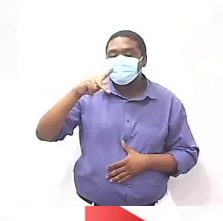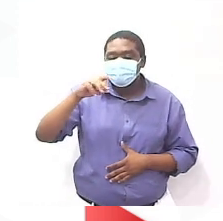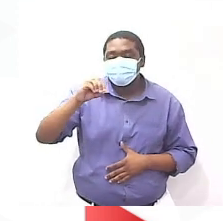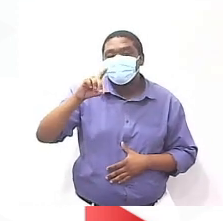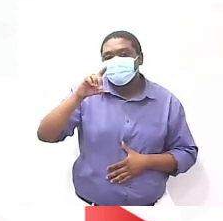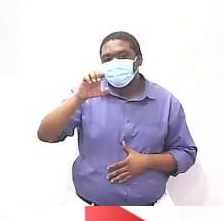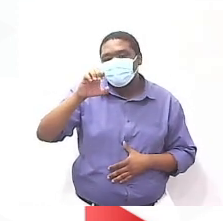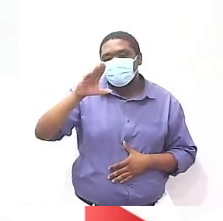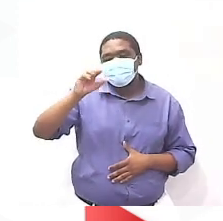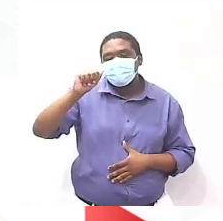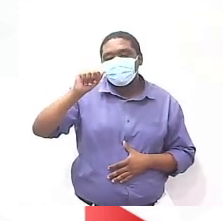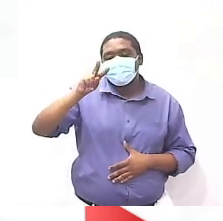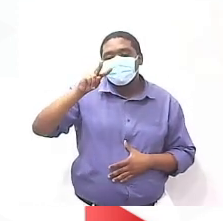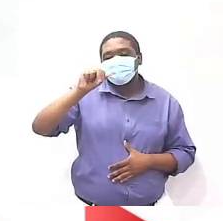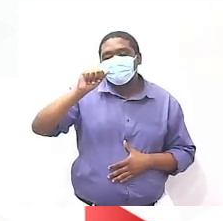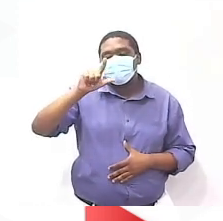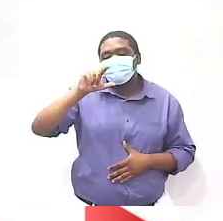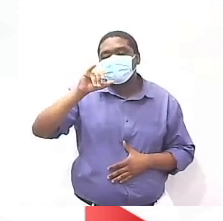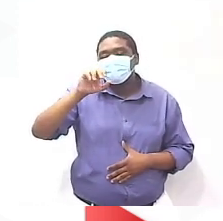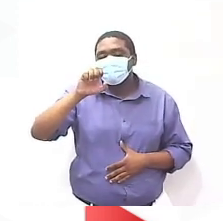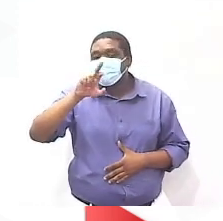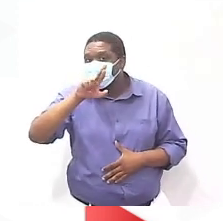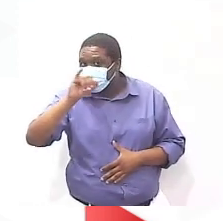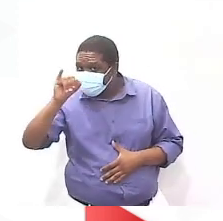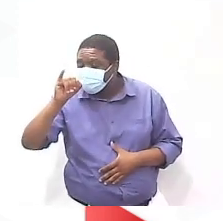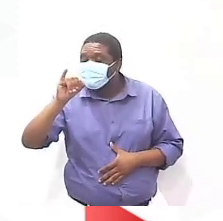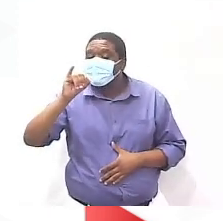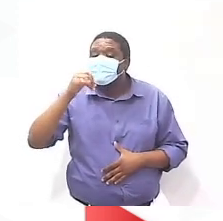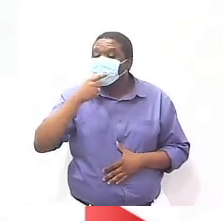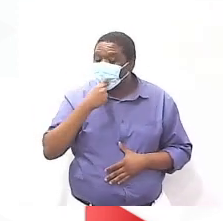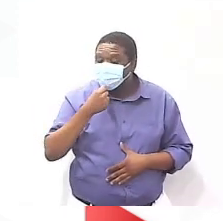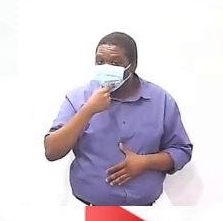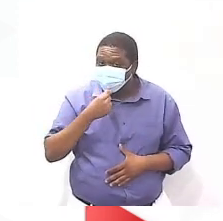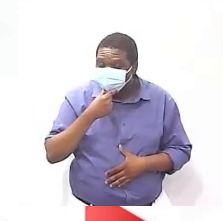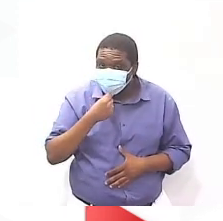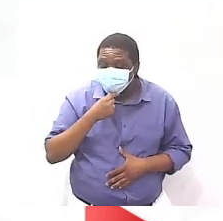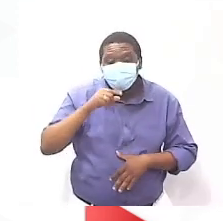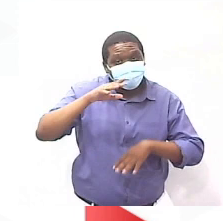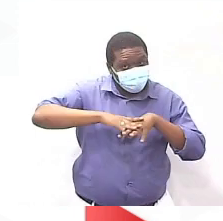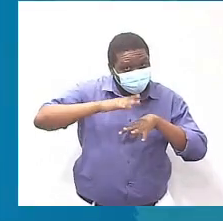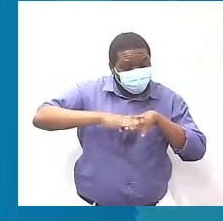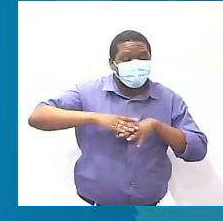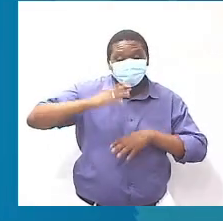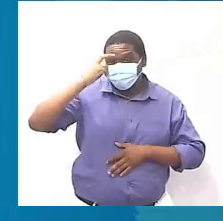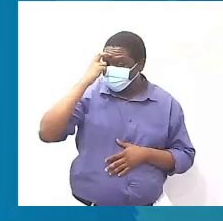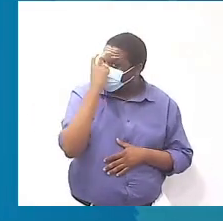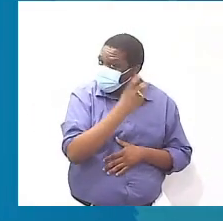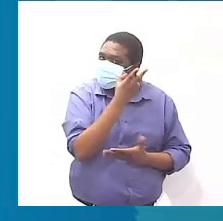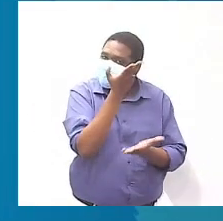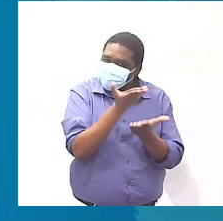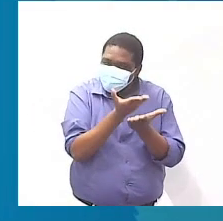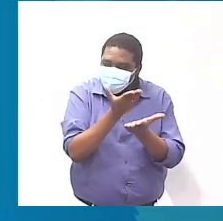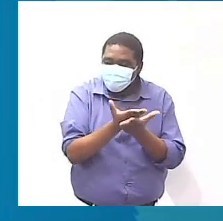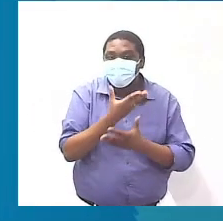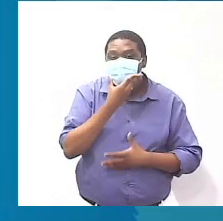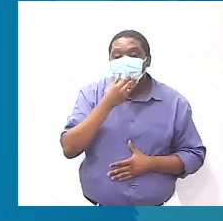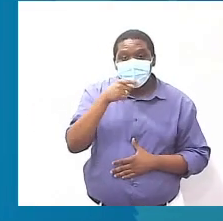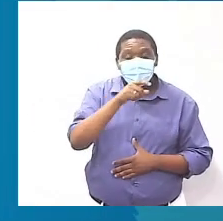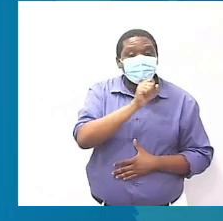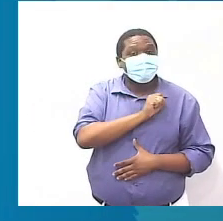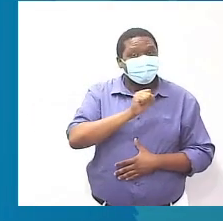Cavalieri é uma coisa muito interessante, foi um grande matemático, na verdade ele é um sacerdote,